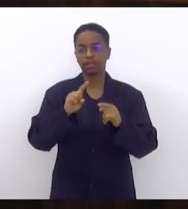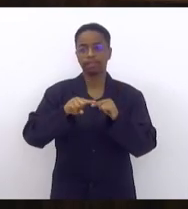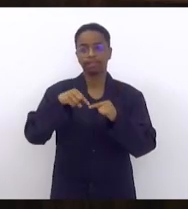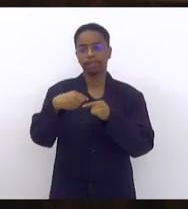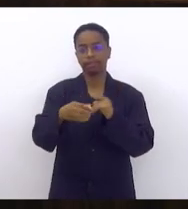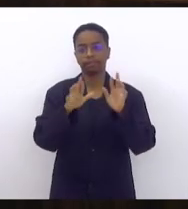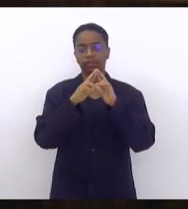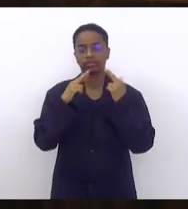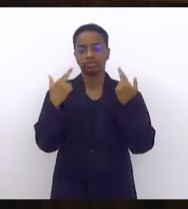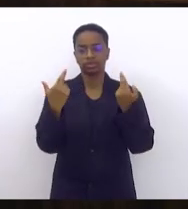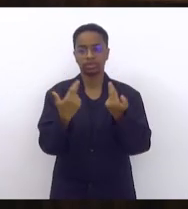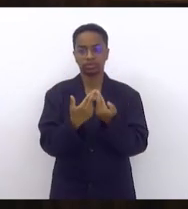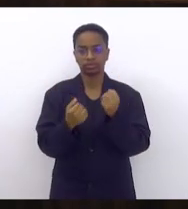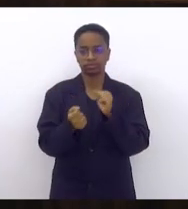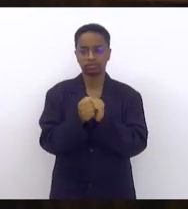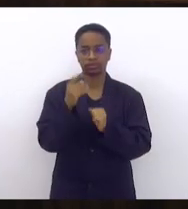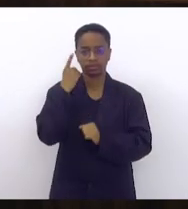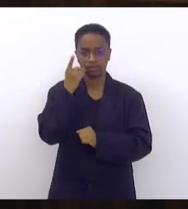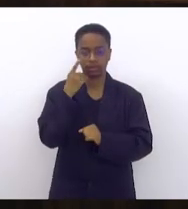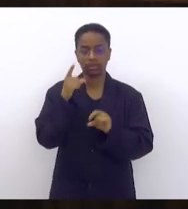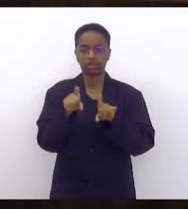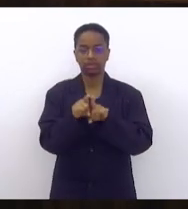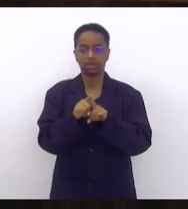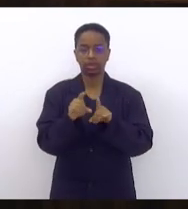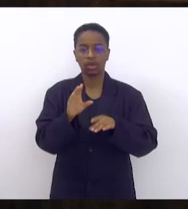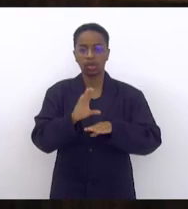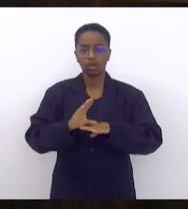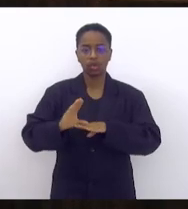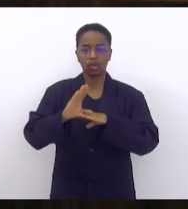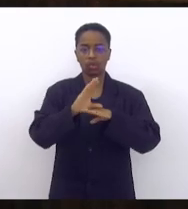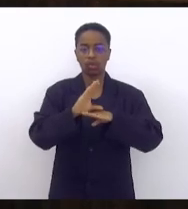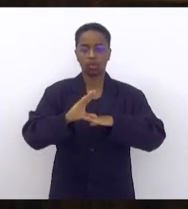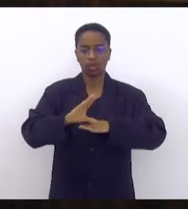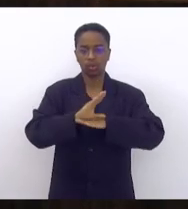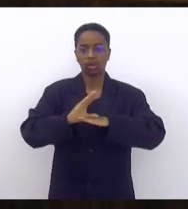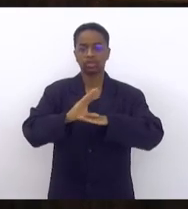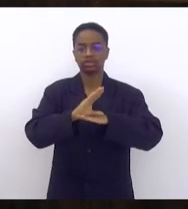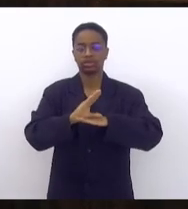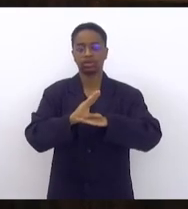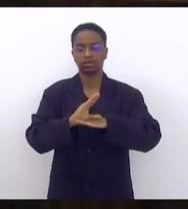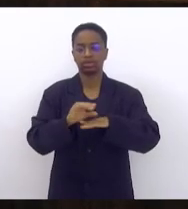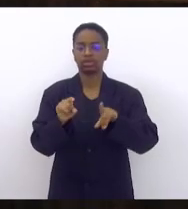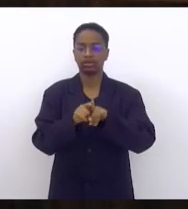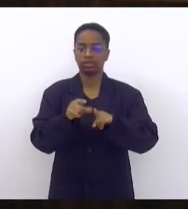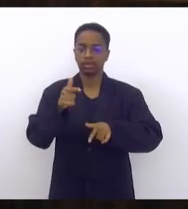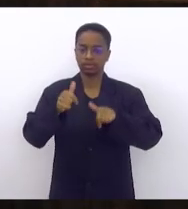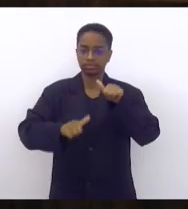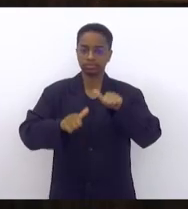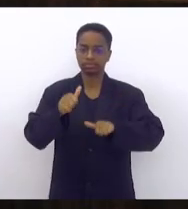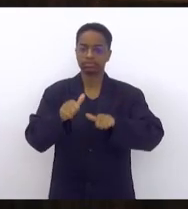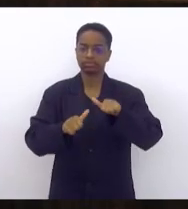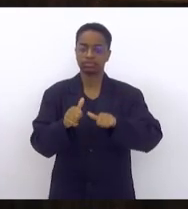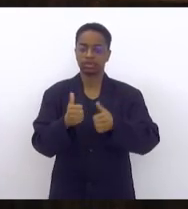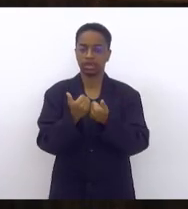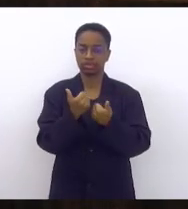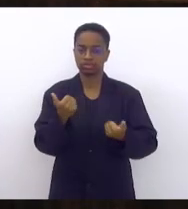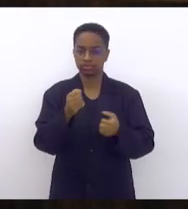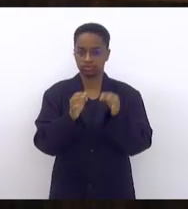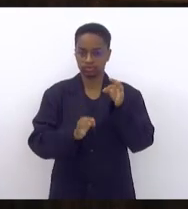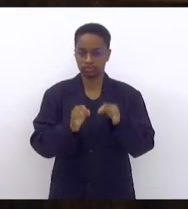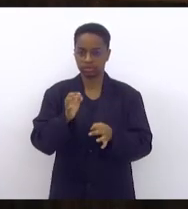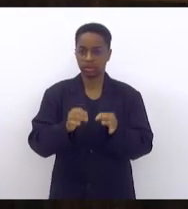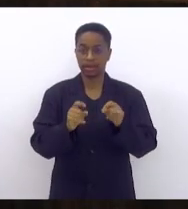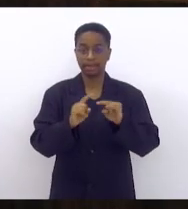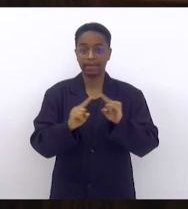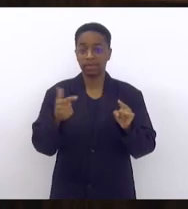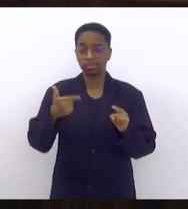deputado, com o colegiado de subsecretários, esse assunto foi colocado, inclusive, para análise da nossa assessoria jurídica, e